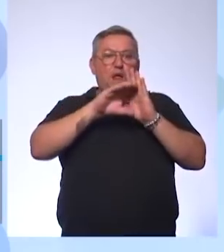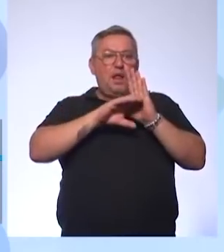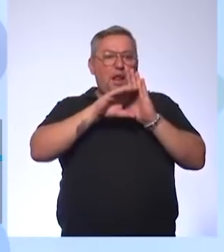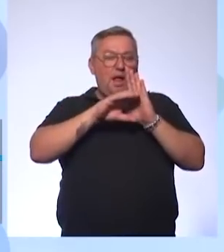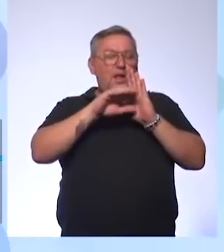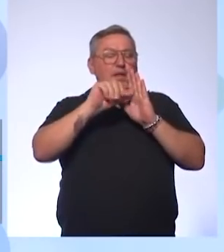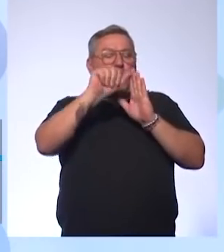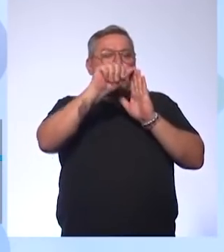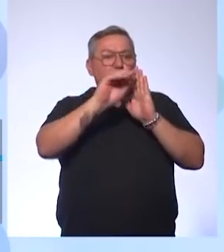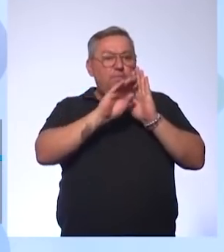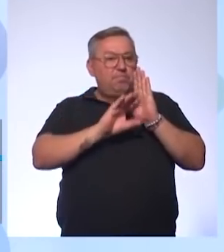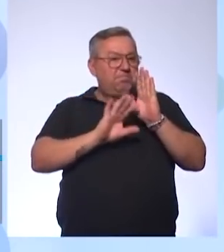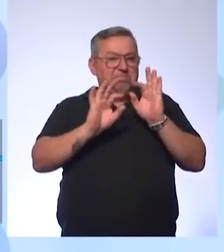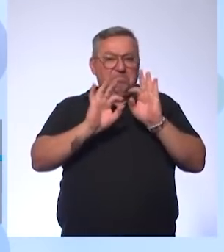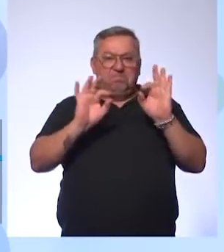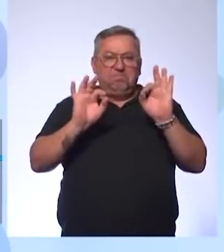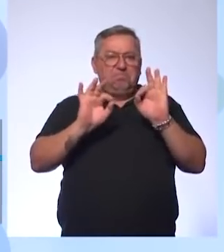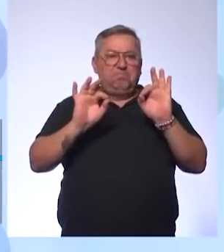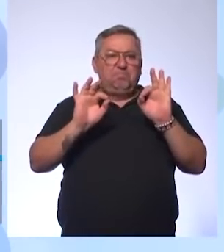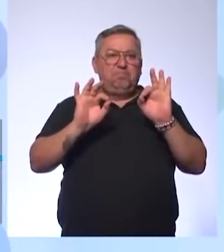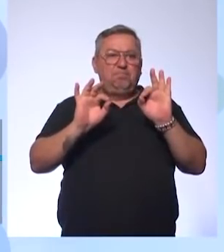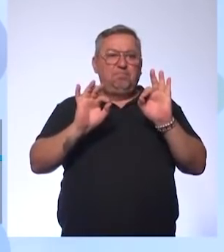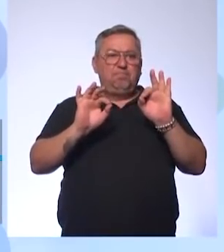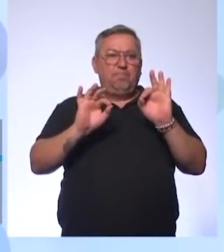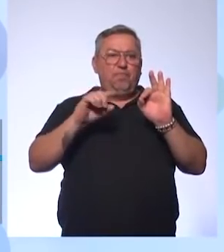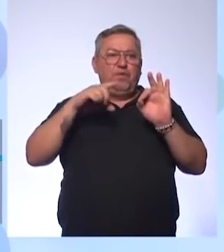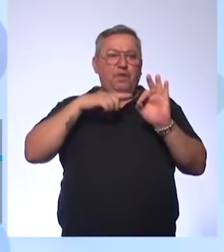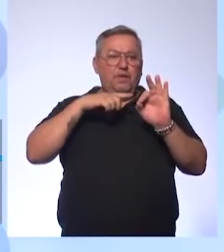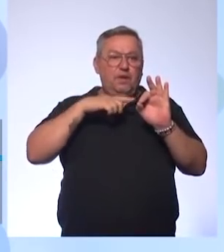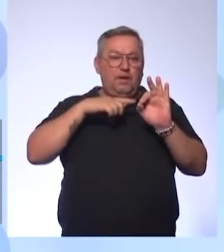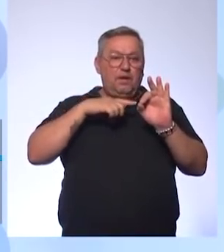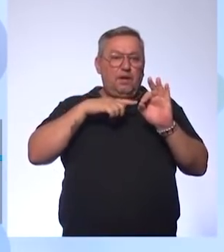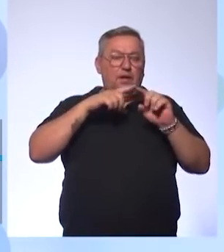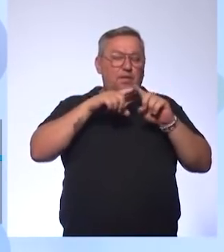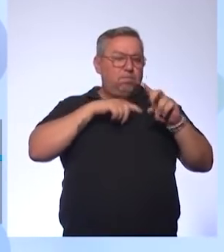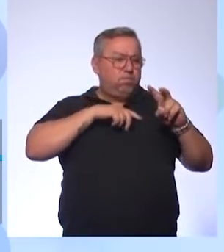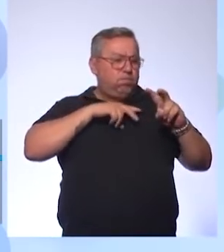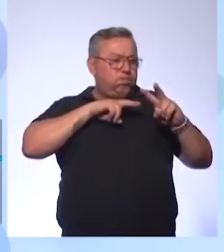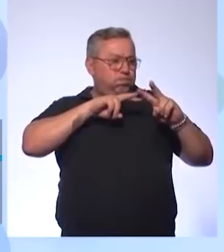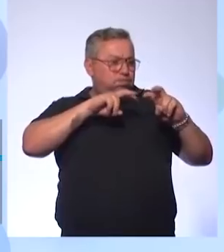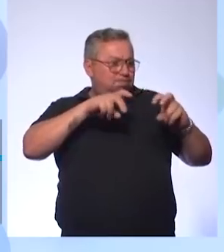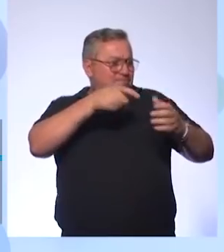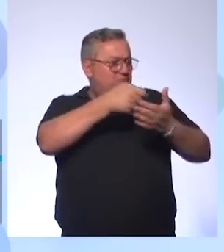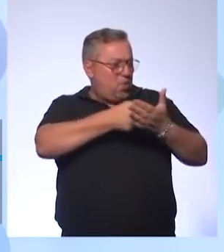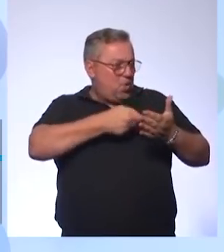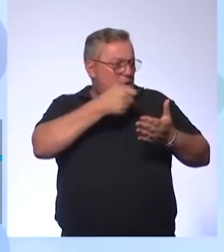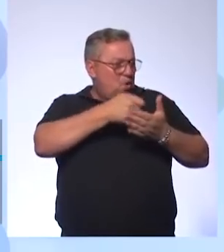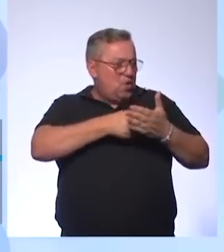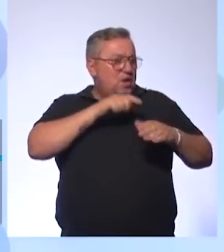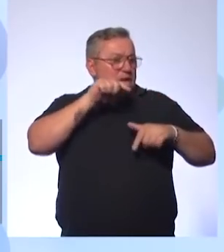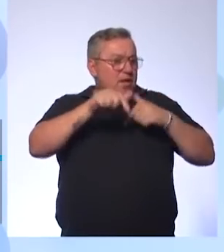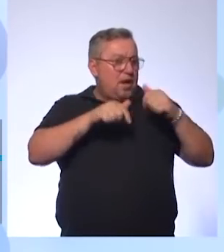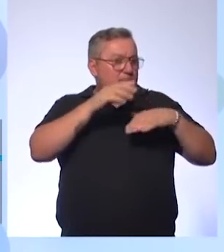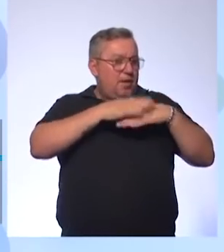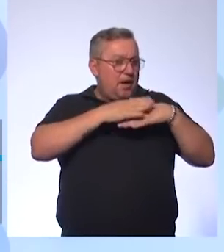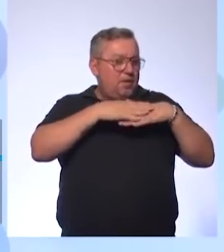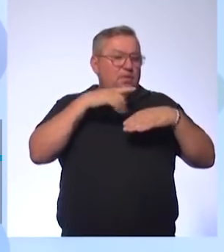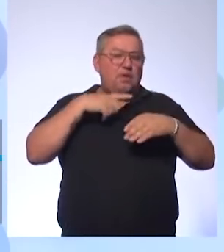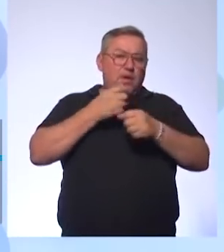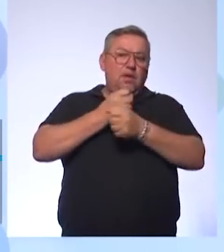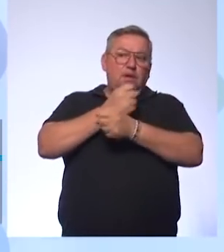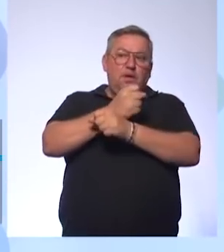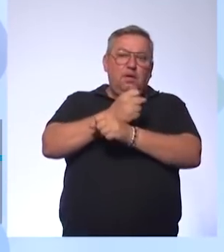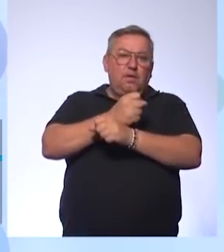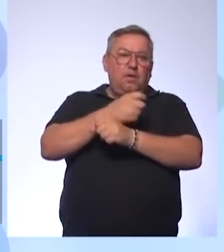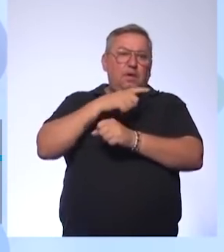gente vai ver um pouquinho mais para frente, está bem? Então, se existe exploração daquela mão de obra, existe escravidão.